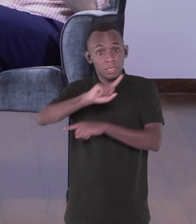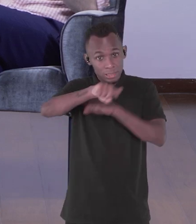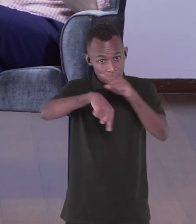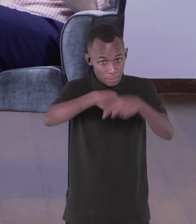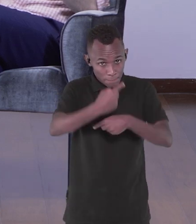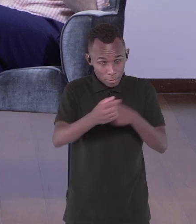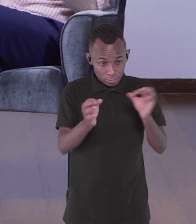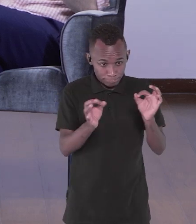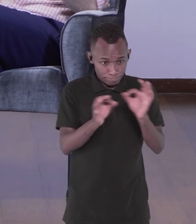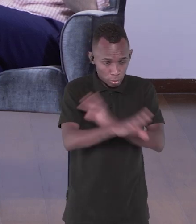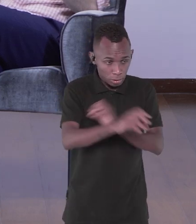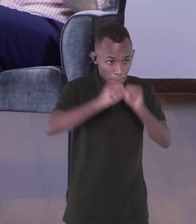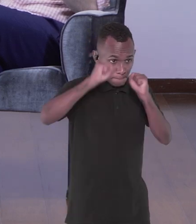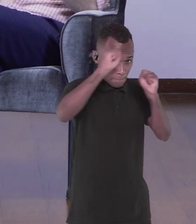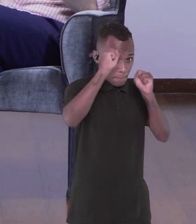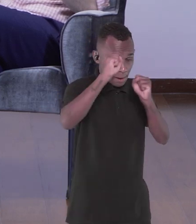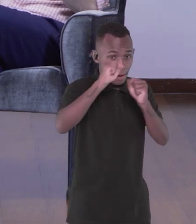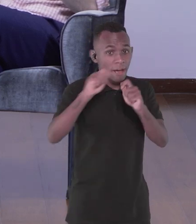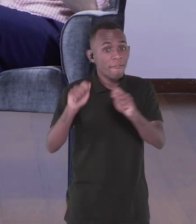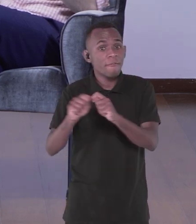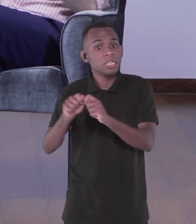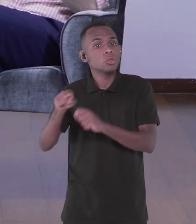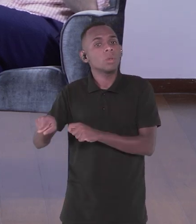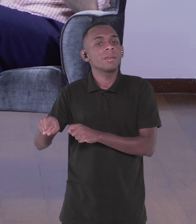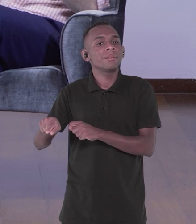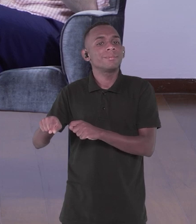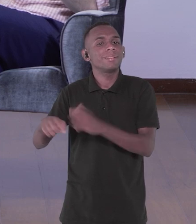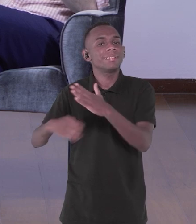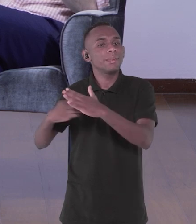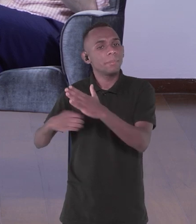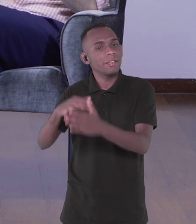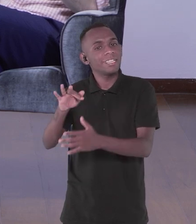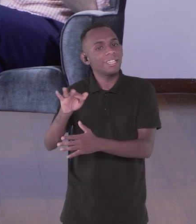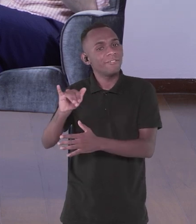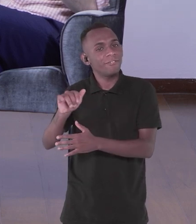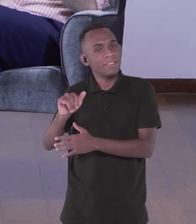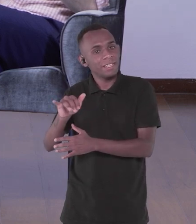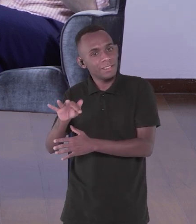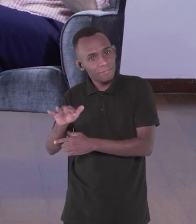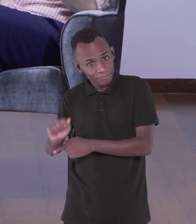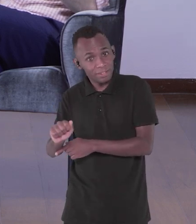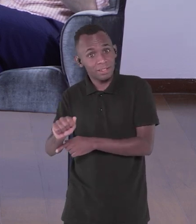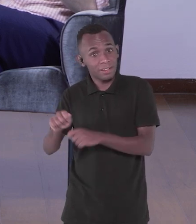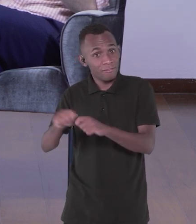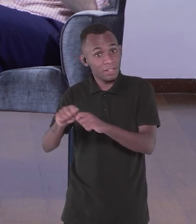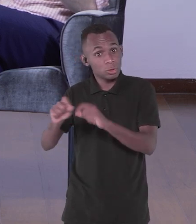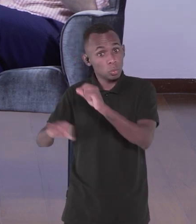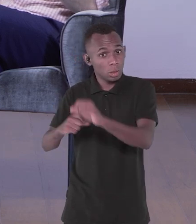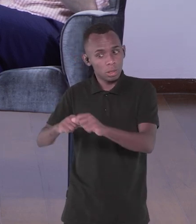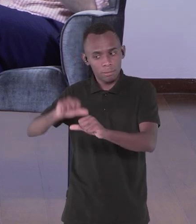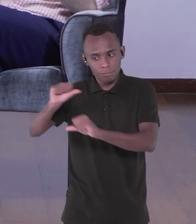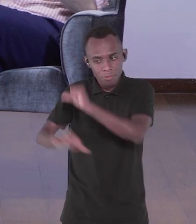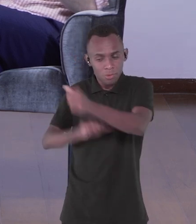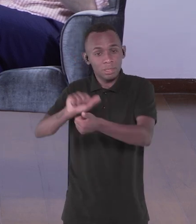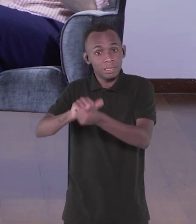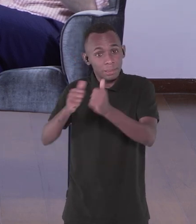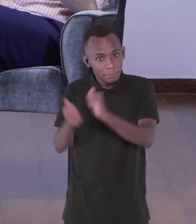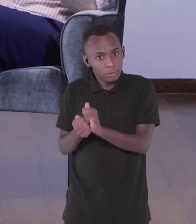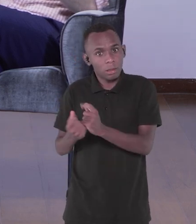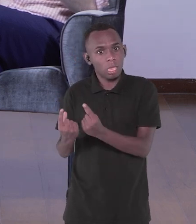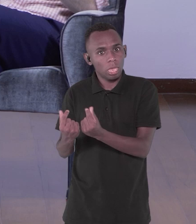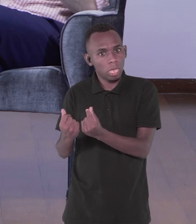acaba de torcer, o que é feito com a nossa emoção, que é transformado em poder e dinheiro para algumas pessoas, um número